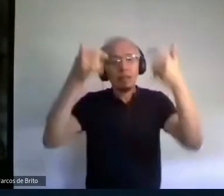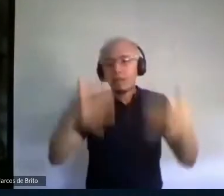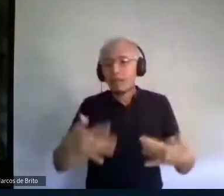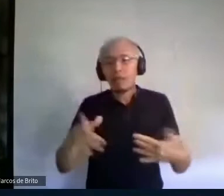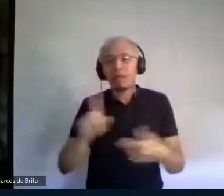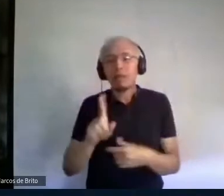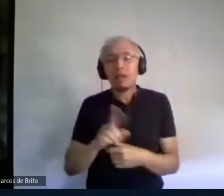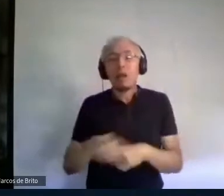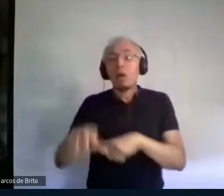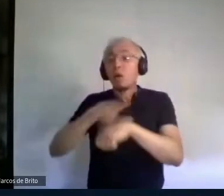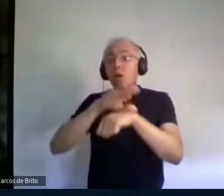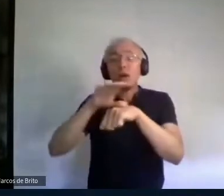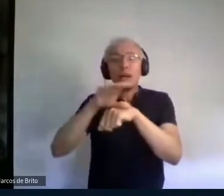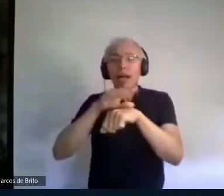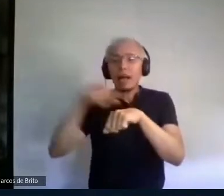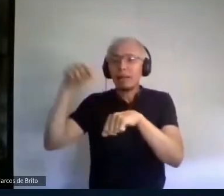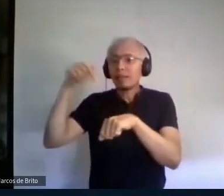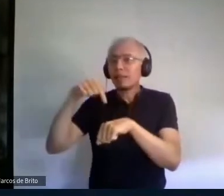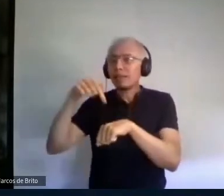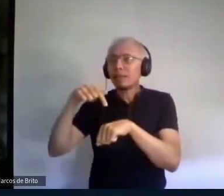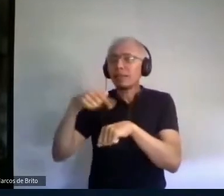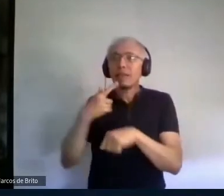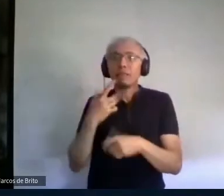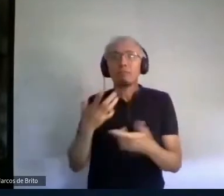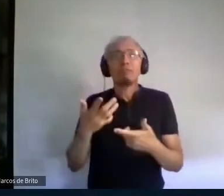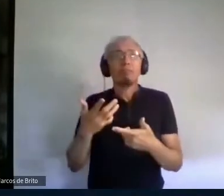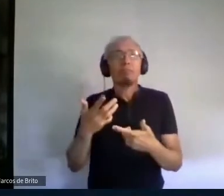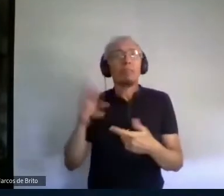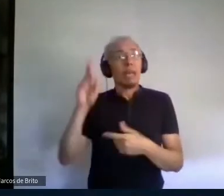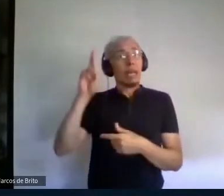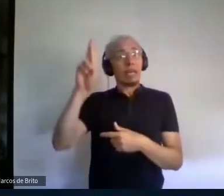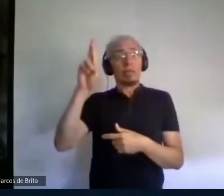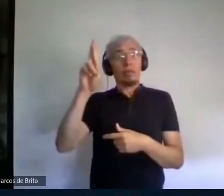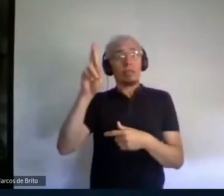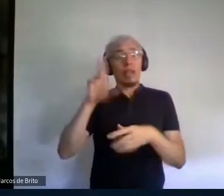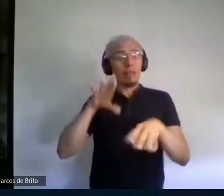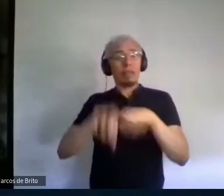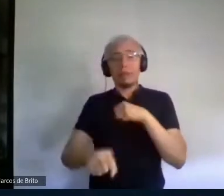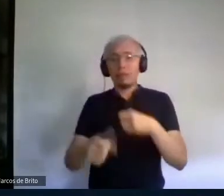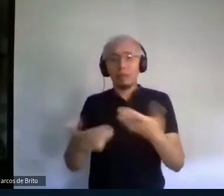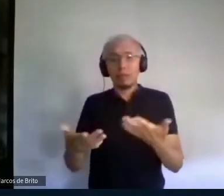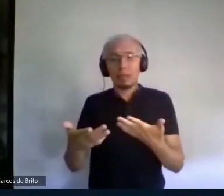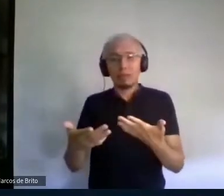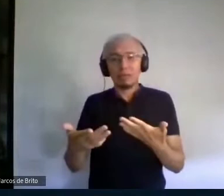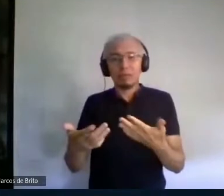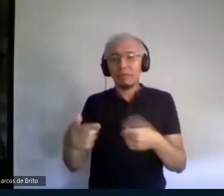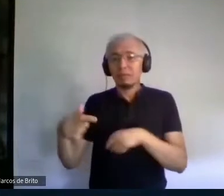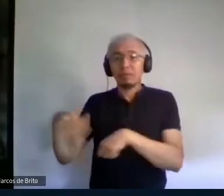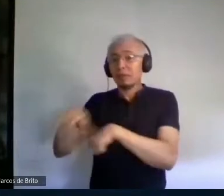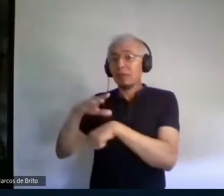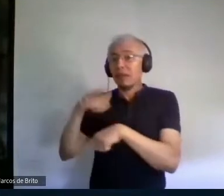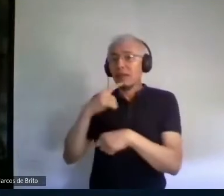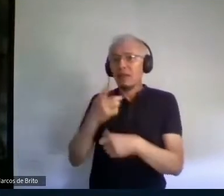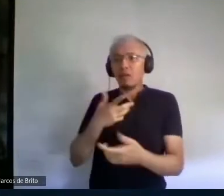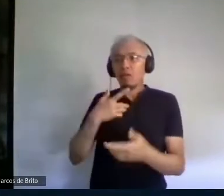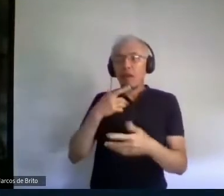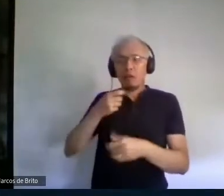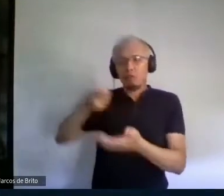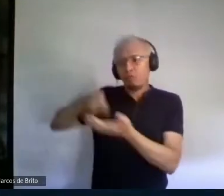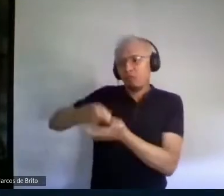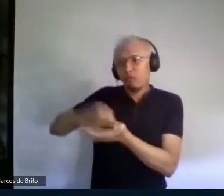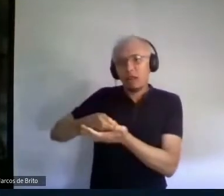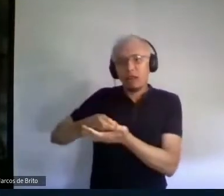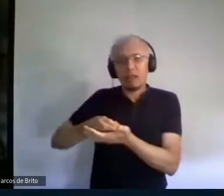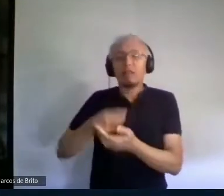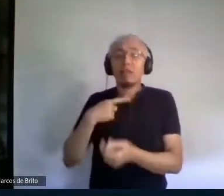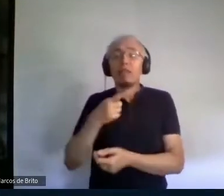o CAS como um grande responsável pela formação, né? Você, assim, não enfaticamente, você delega